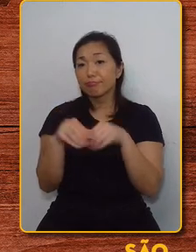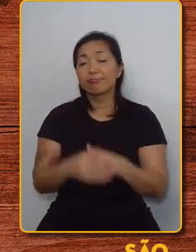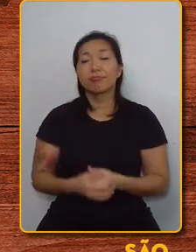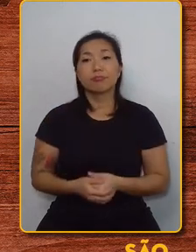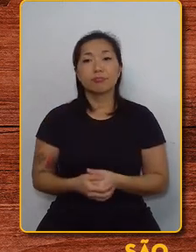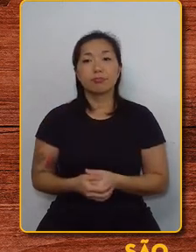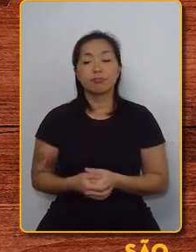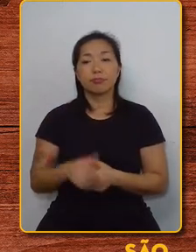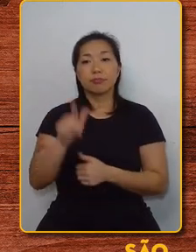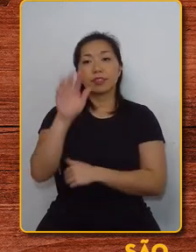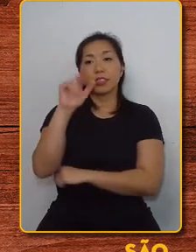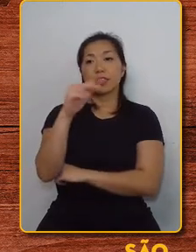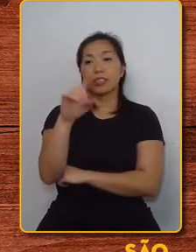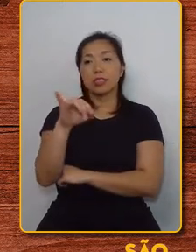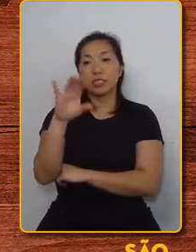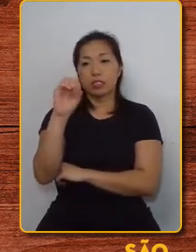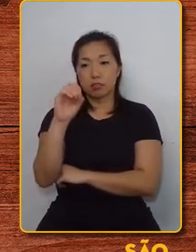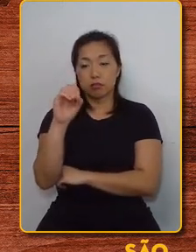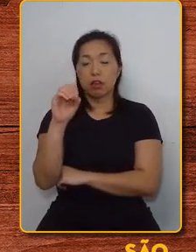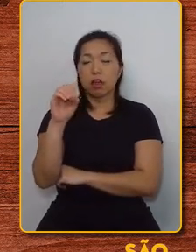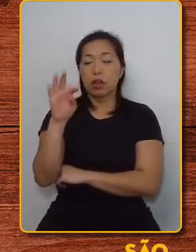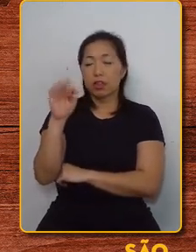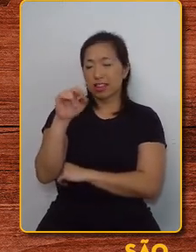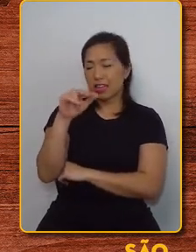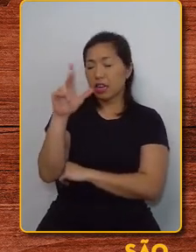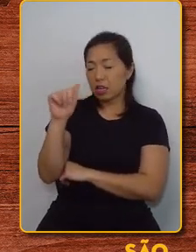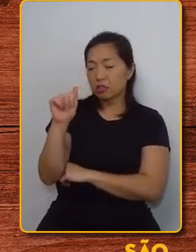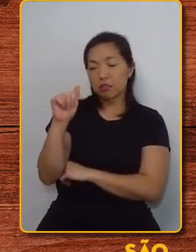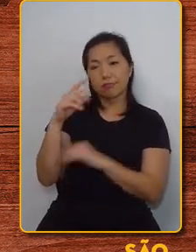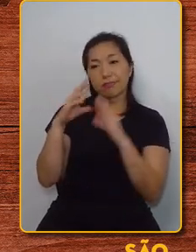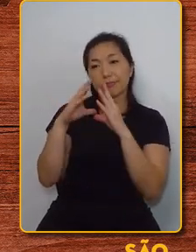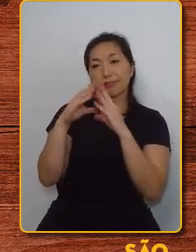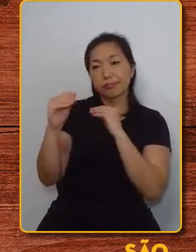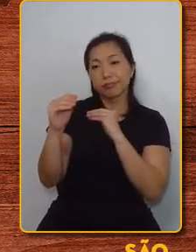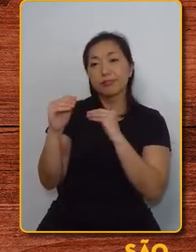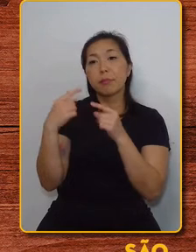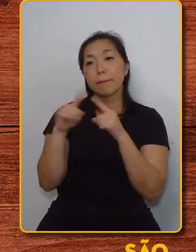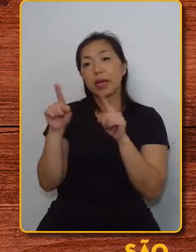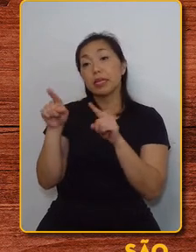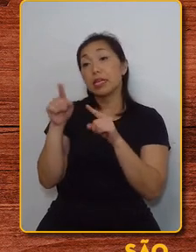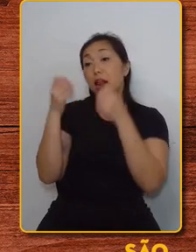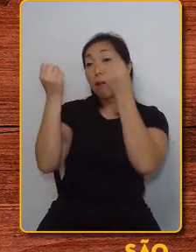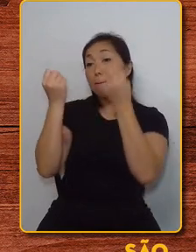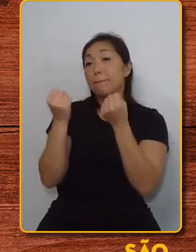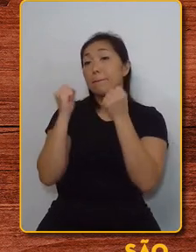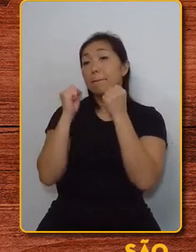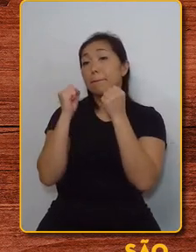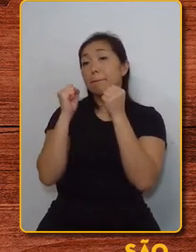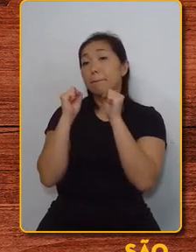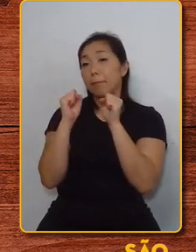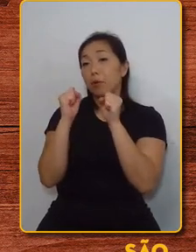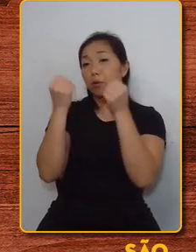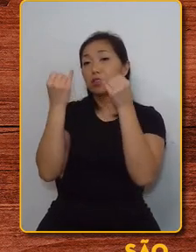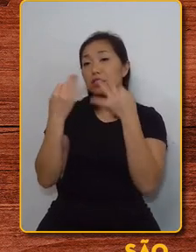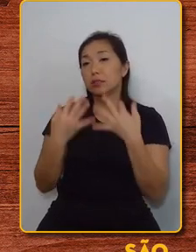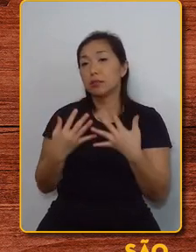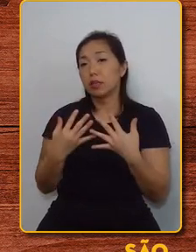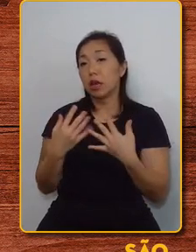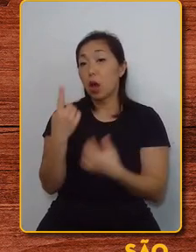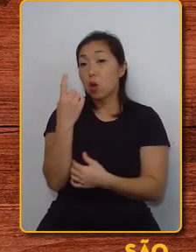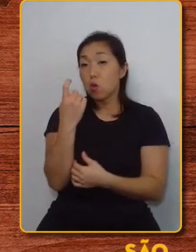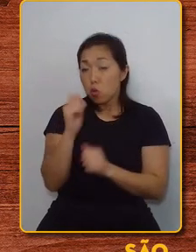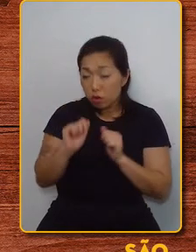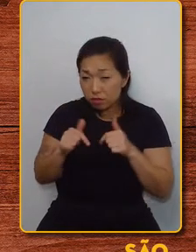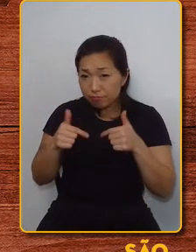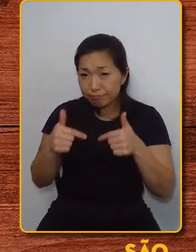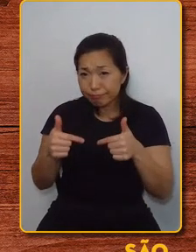Graziano. A Tereza saiu, mas ela poderia explicar aí que a única ação que